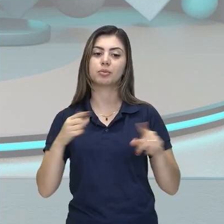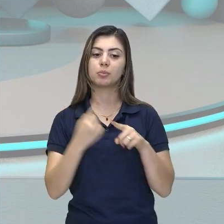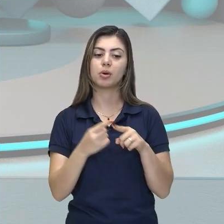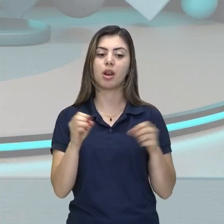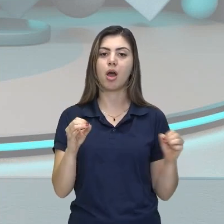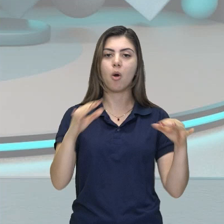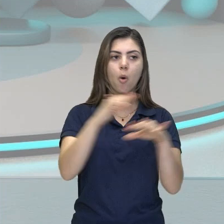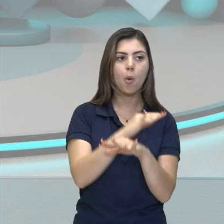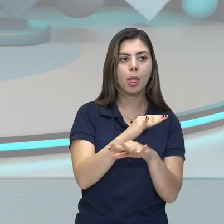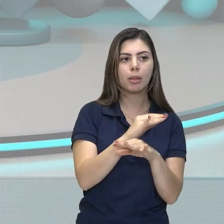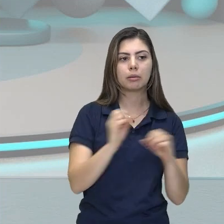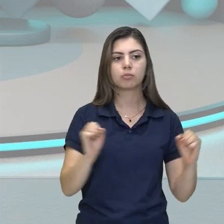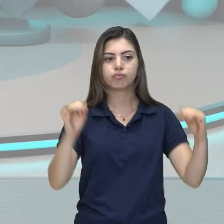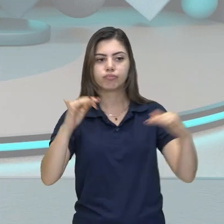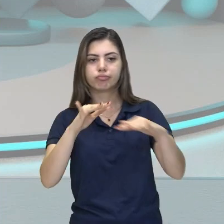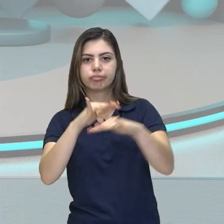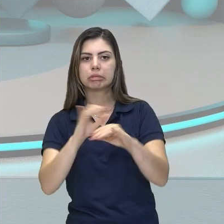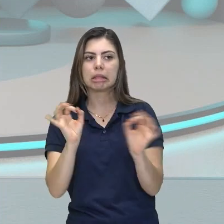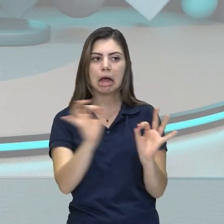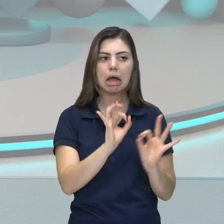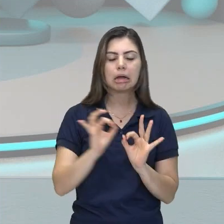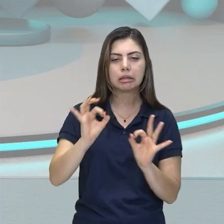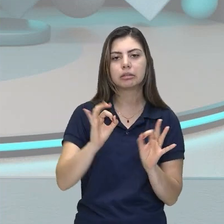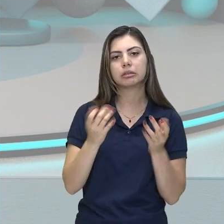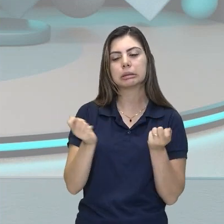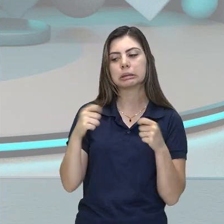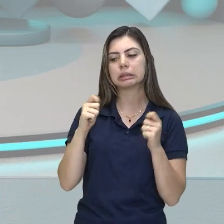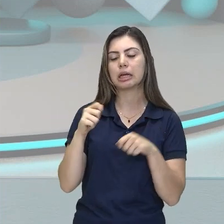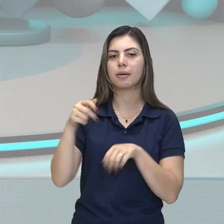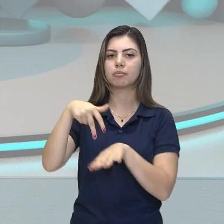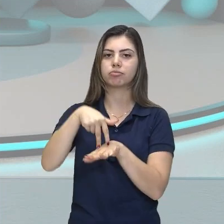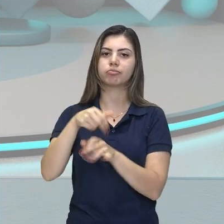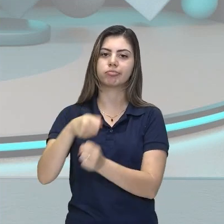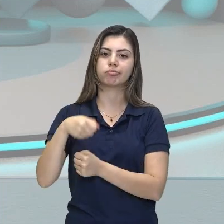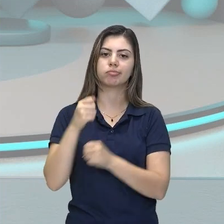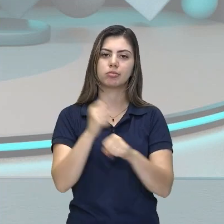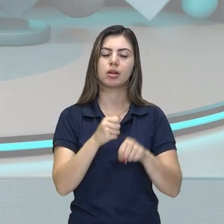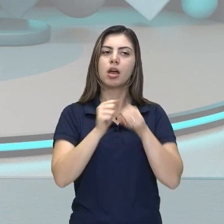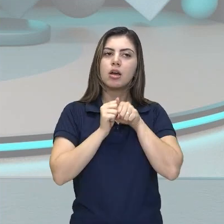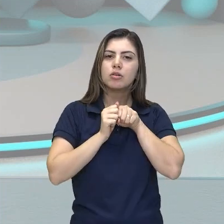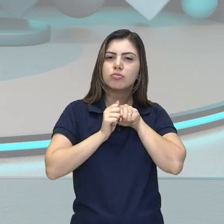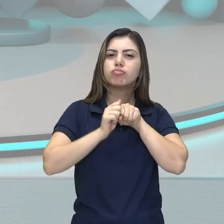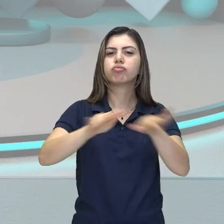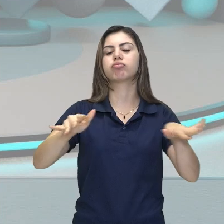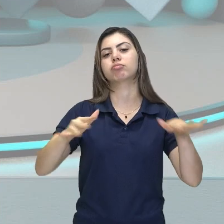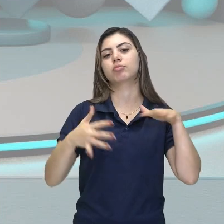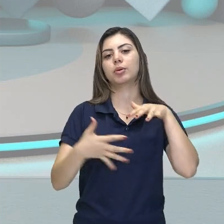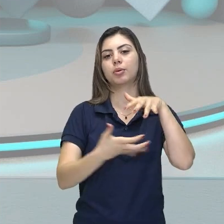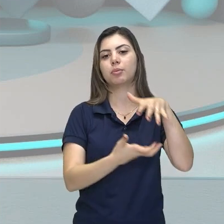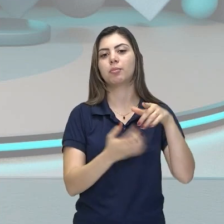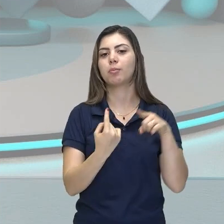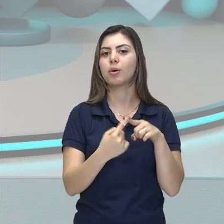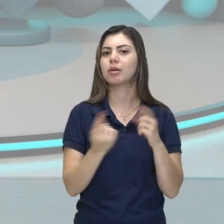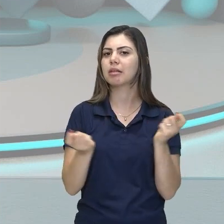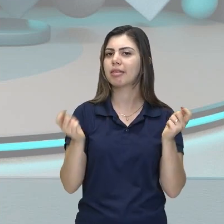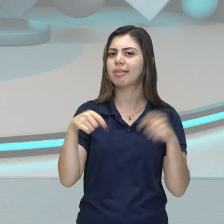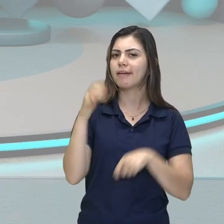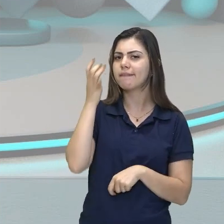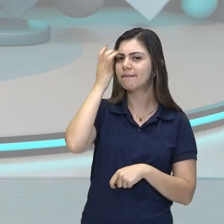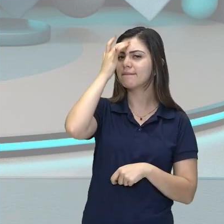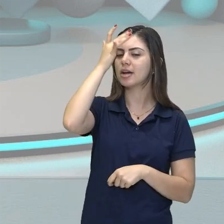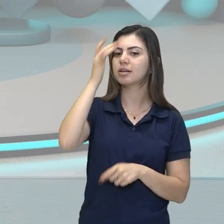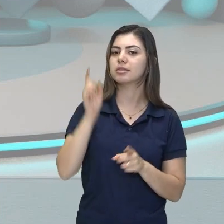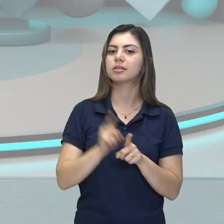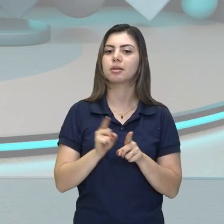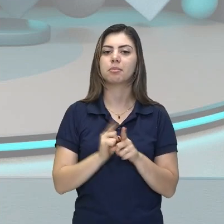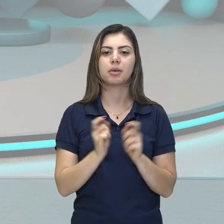mar, ok? A prática logo se expandiu globalmente devido à sua acessibilidade e à